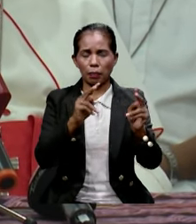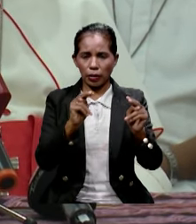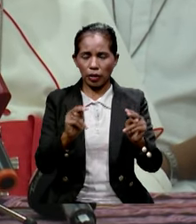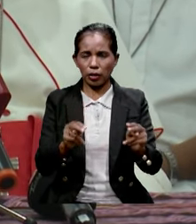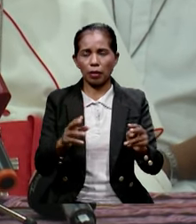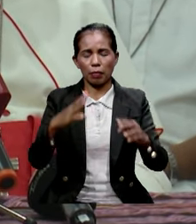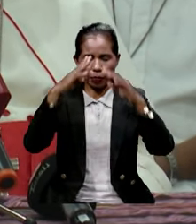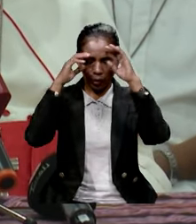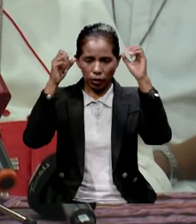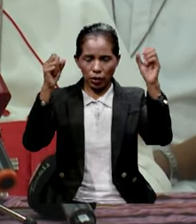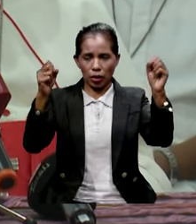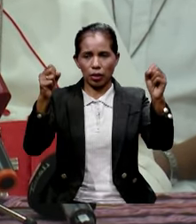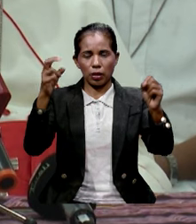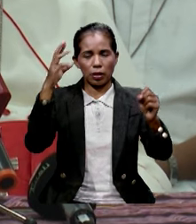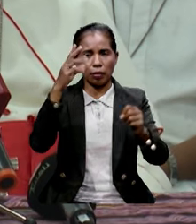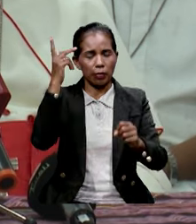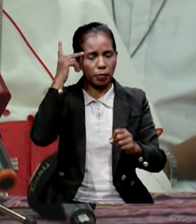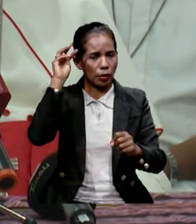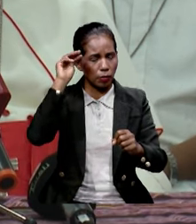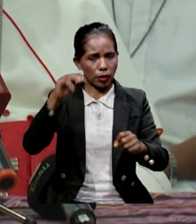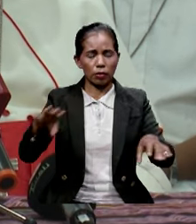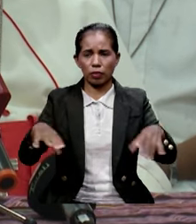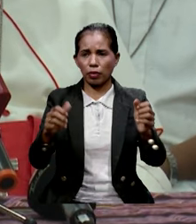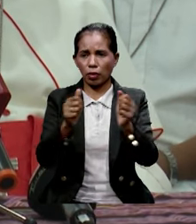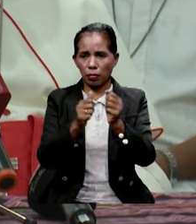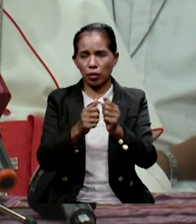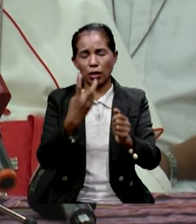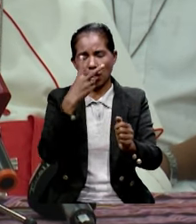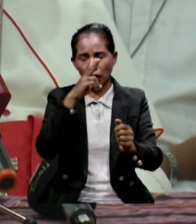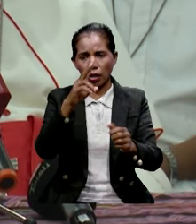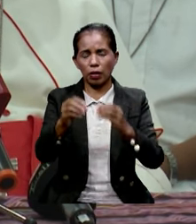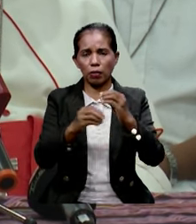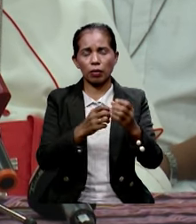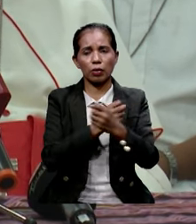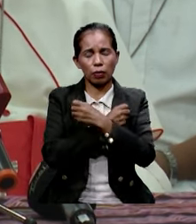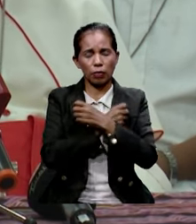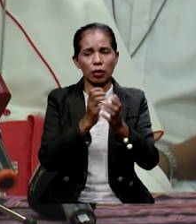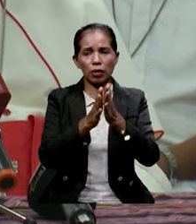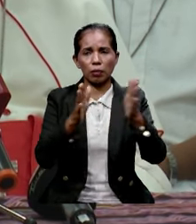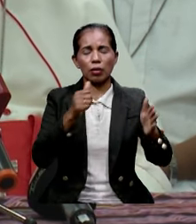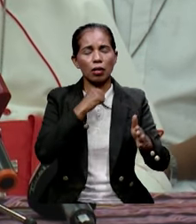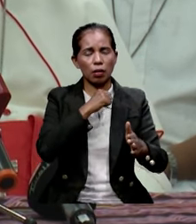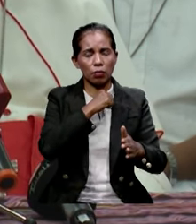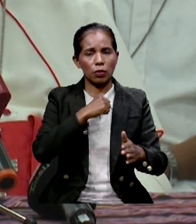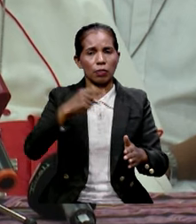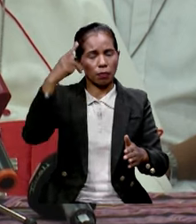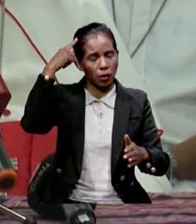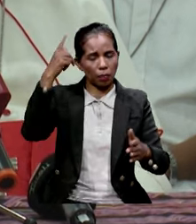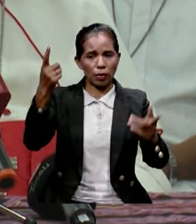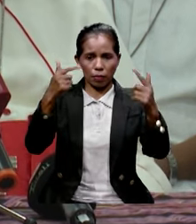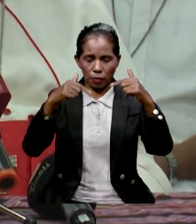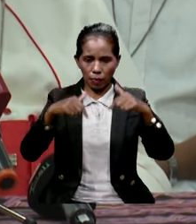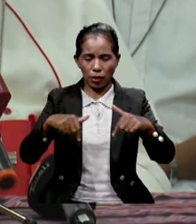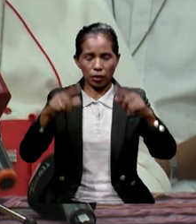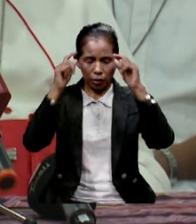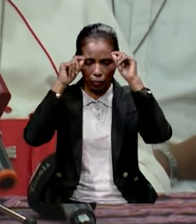República que encontrou, o Primeiro-Ministro que encontrou o Papa, pode testemunhar o grande amor que o Papa tem para Timor-Leste e para